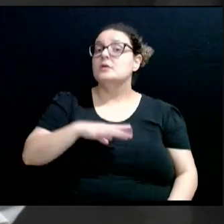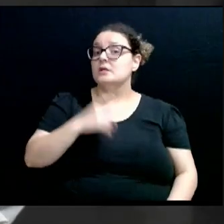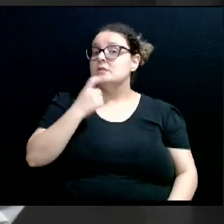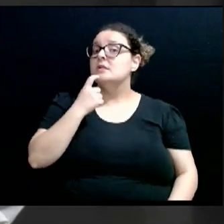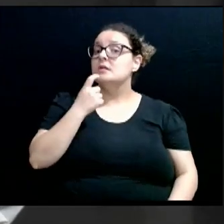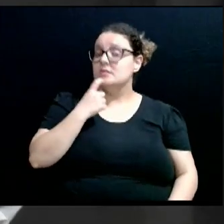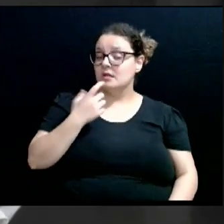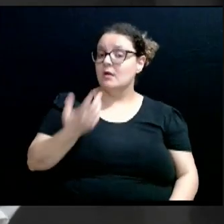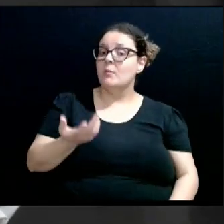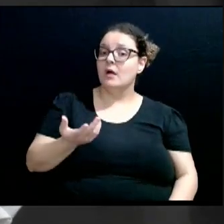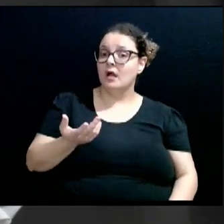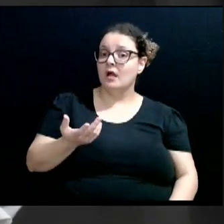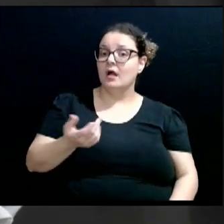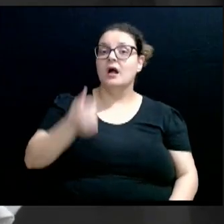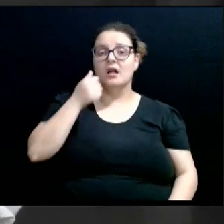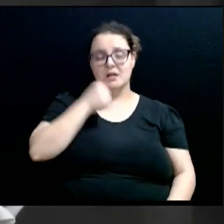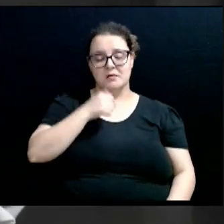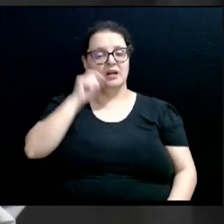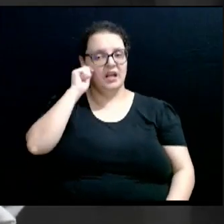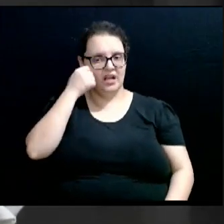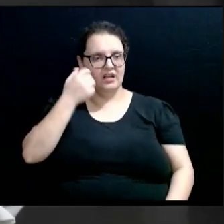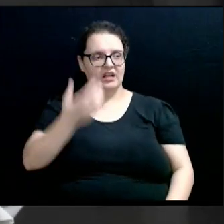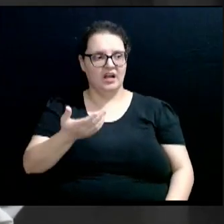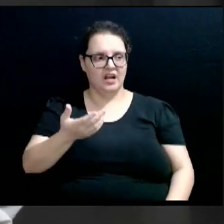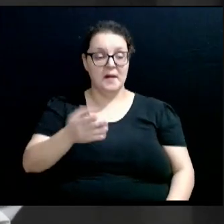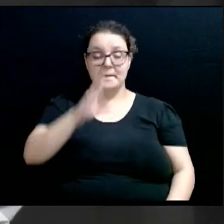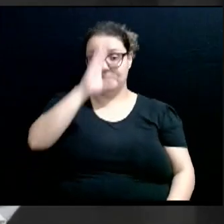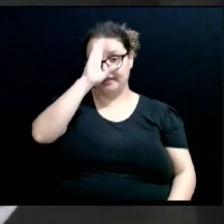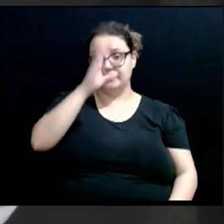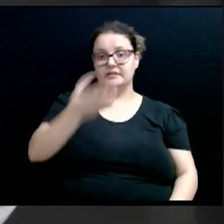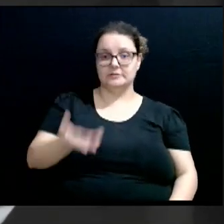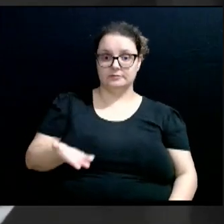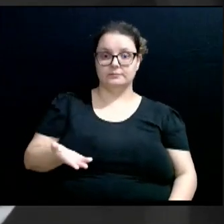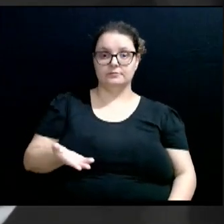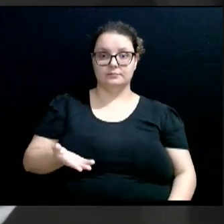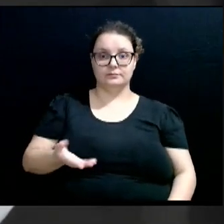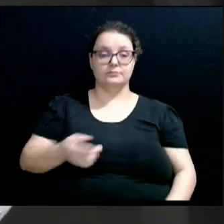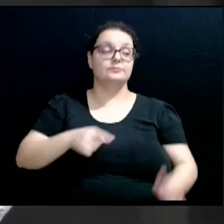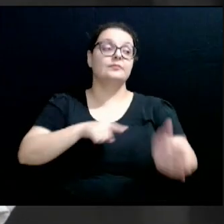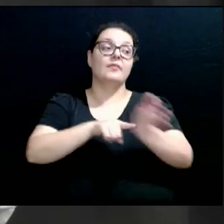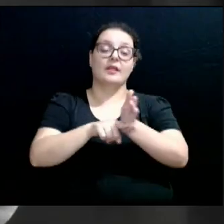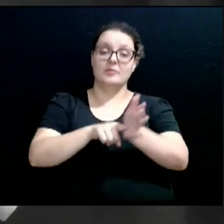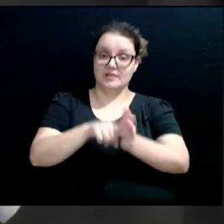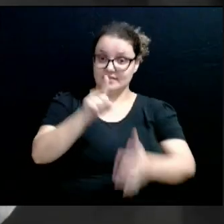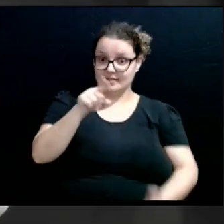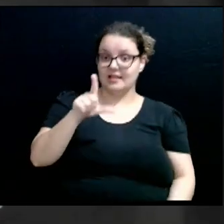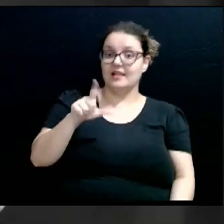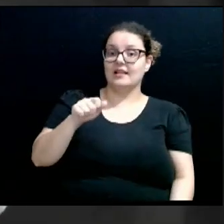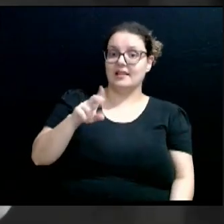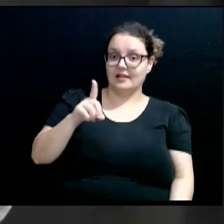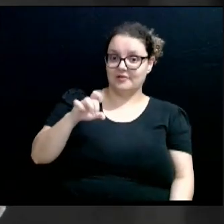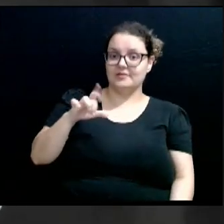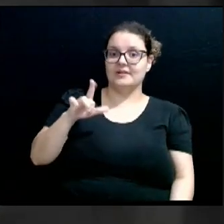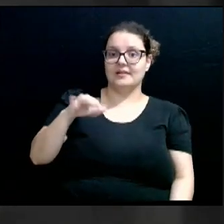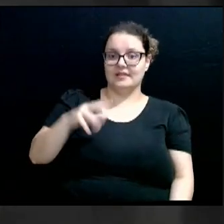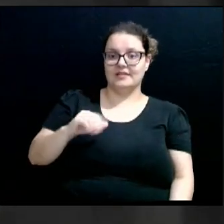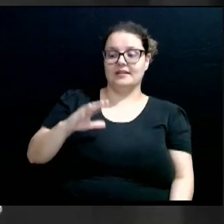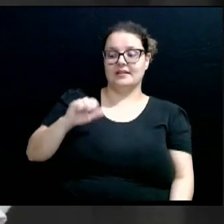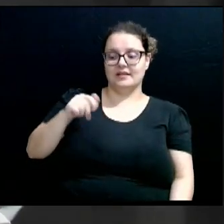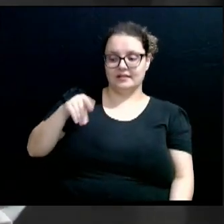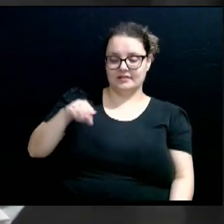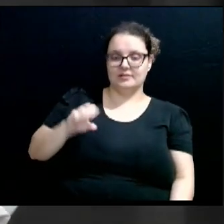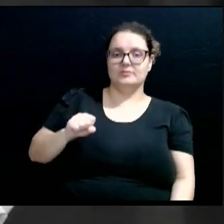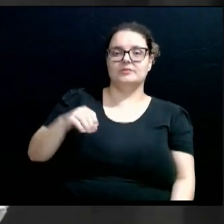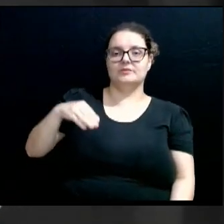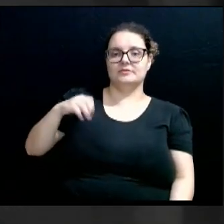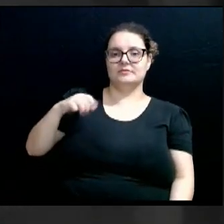mulheres negras, né? Principalmente. Pesquisem quem foi Laudelina. Laudelina de Campos Melo. Com 2